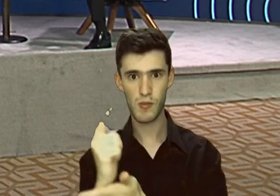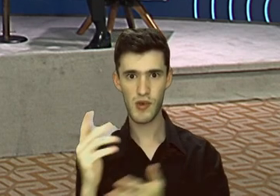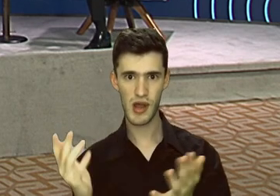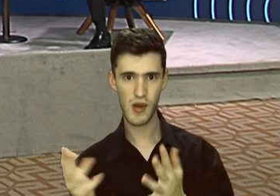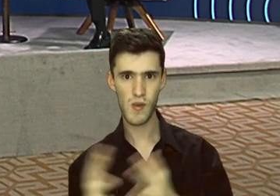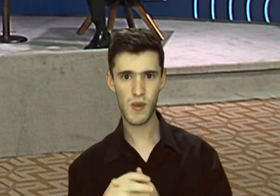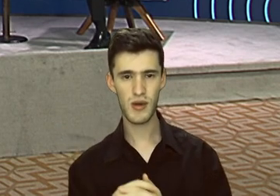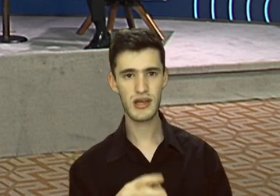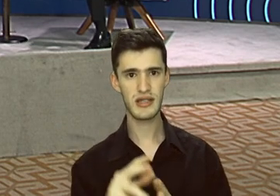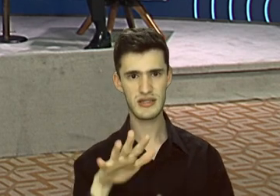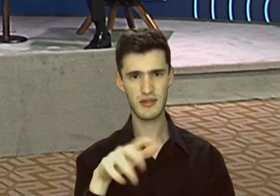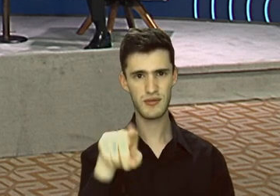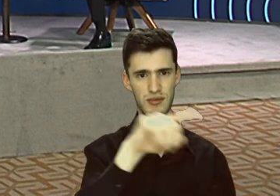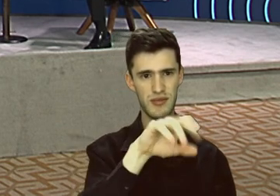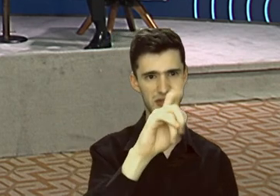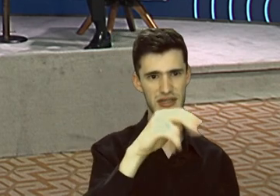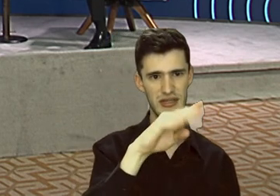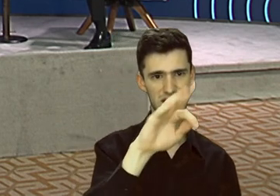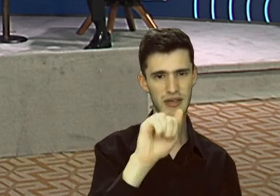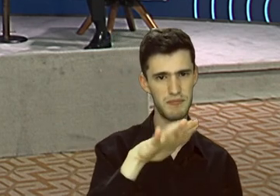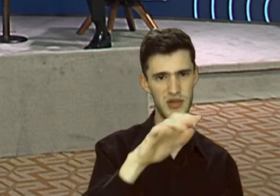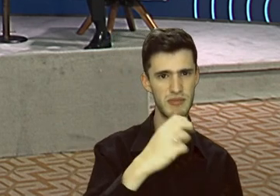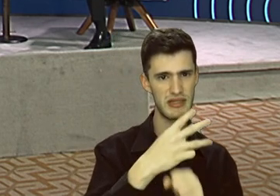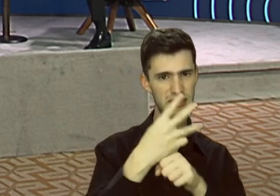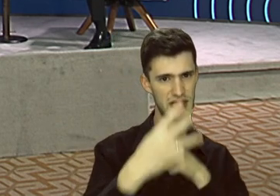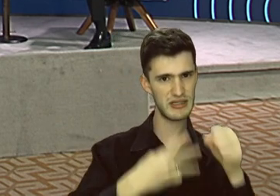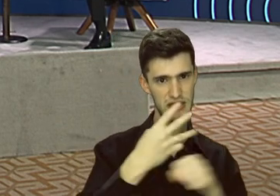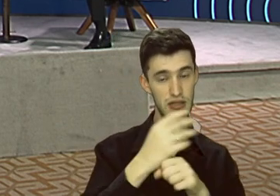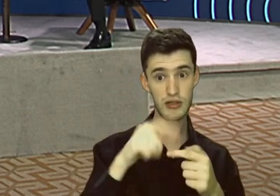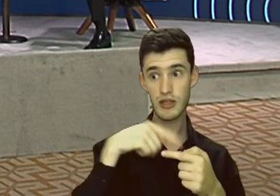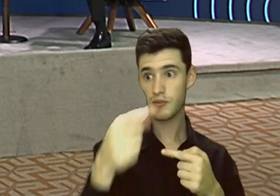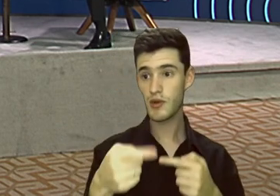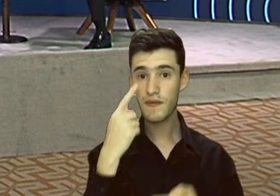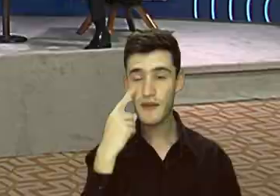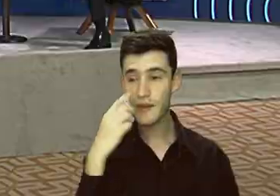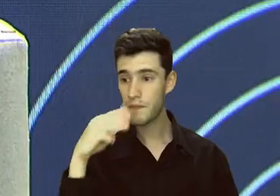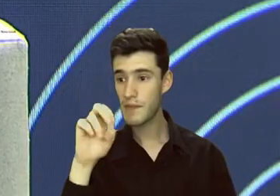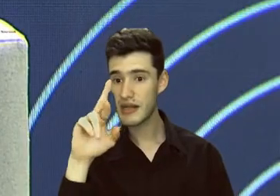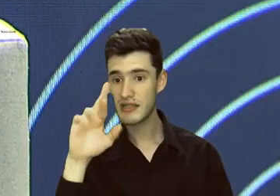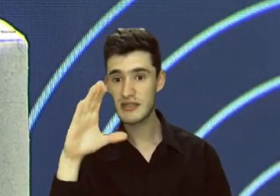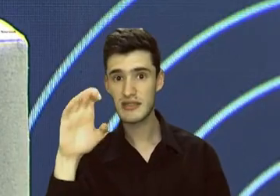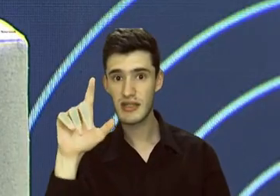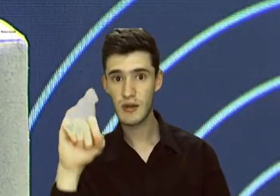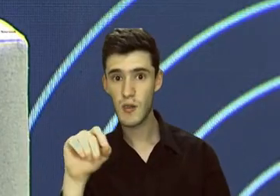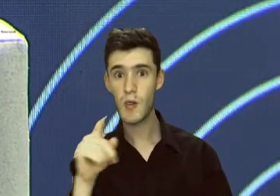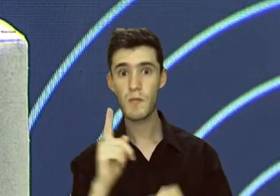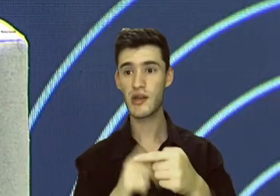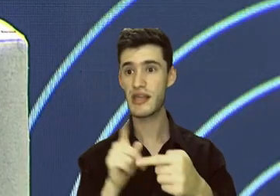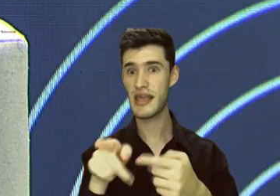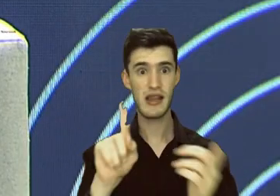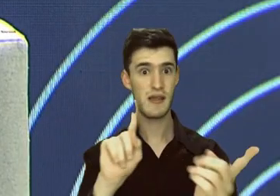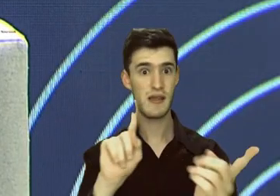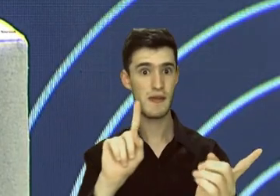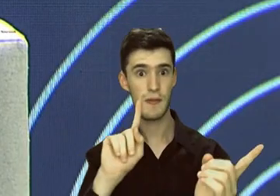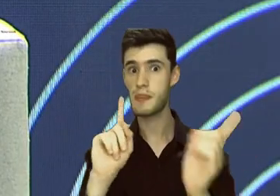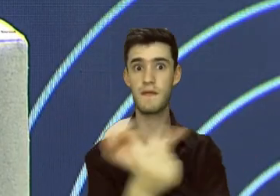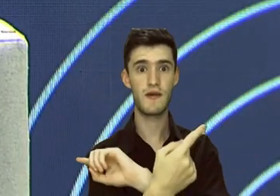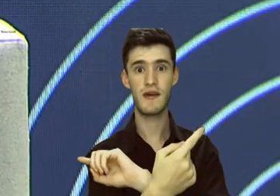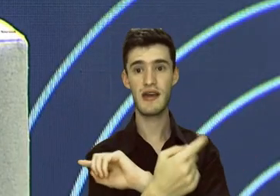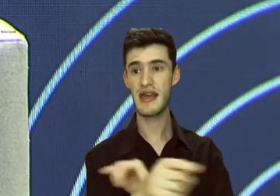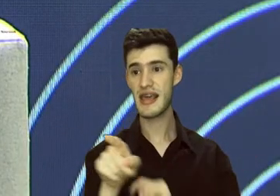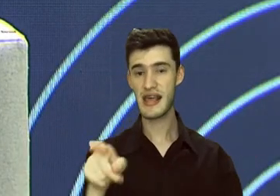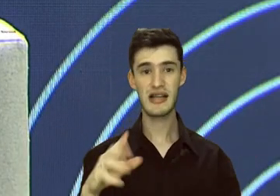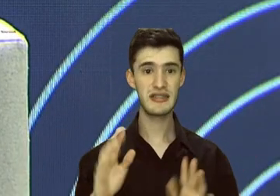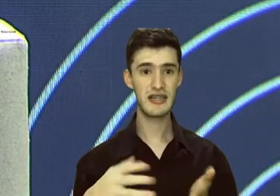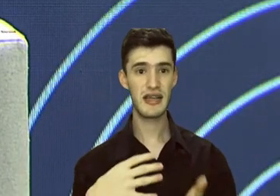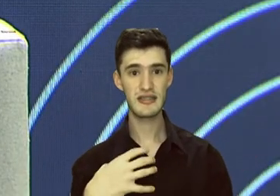e depois eu quero saber opinião do Marcelo também porque ele tá no processo inverso né ele tá sentindo o cenário do outro lado tá capitalizado